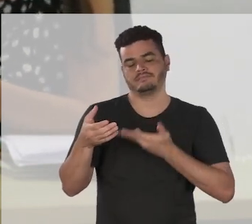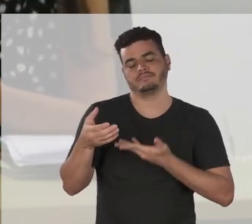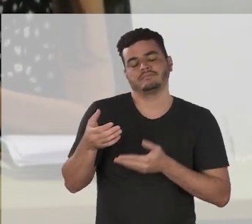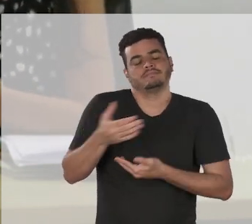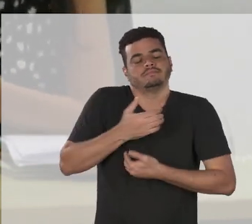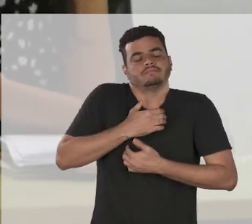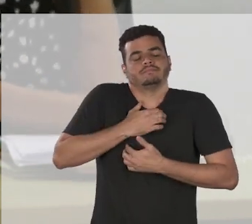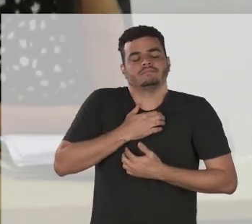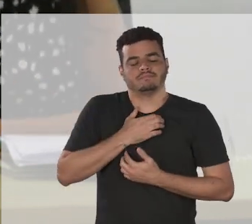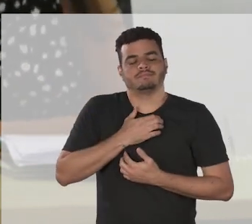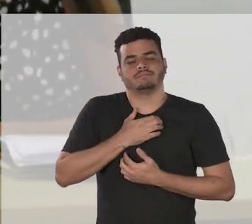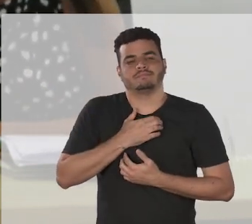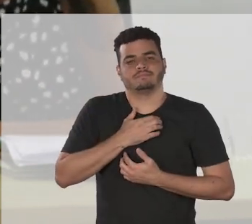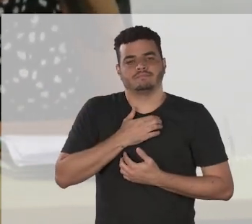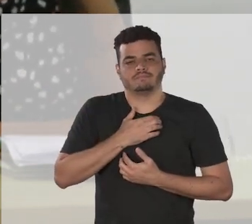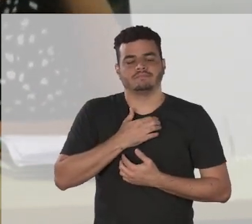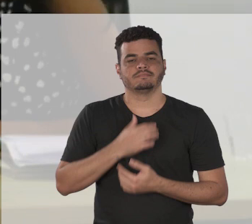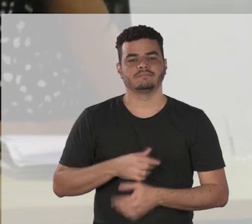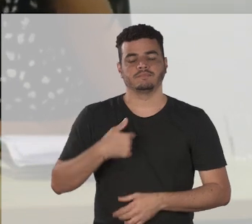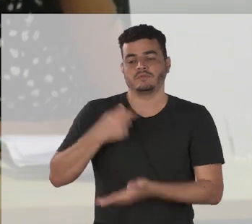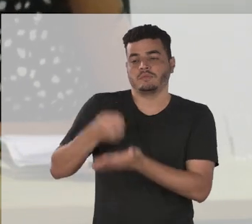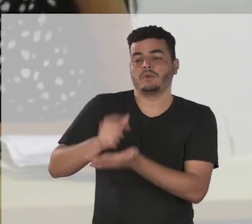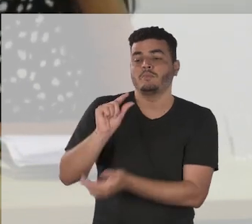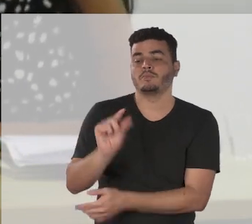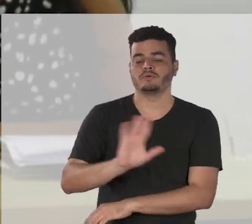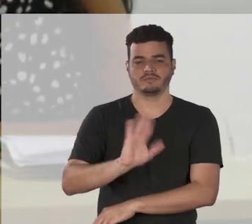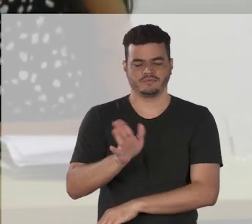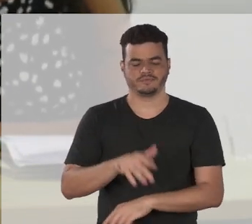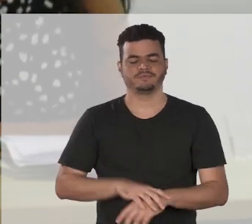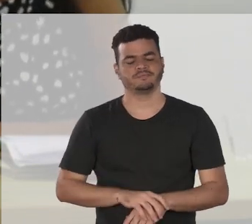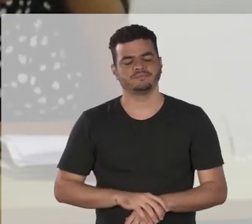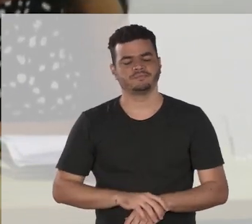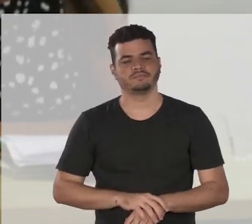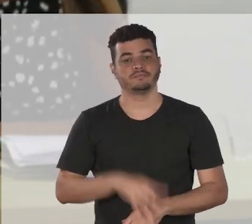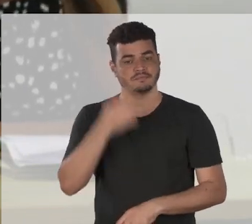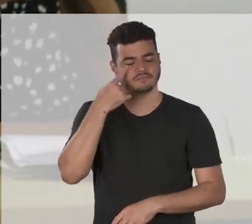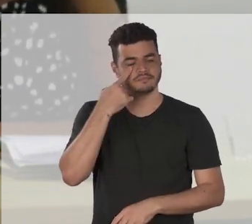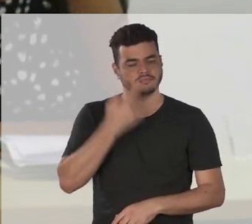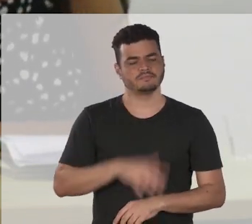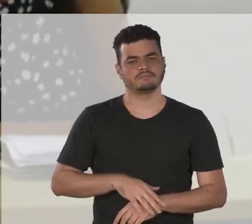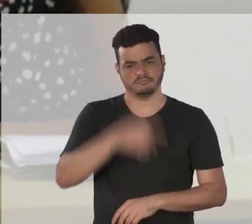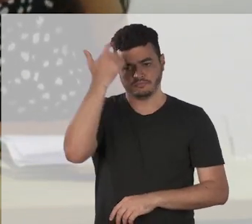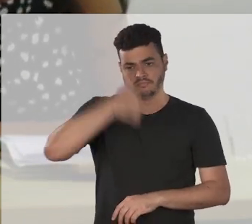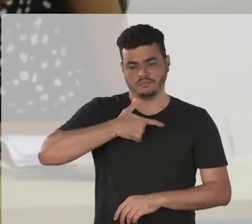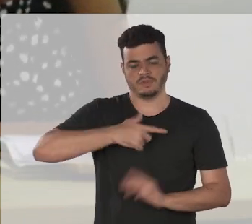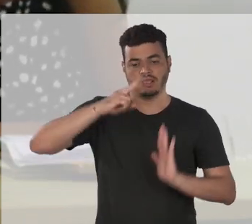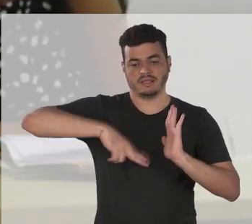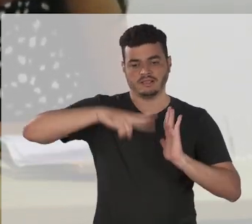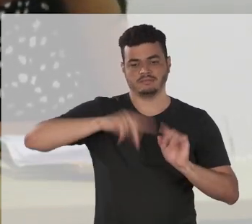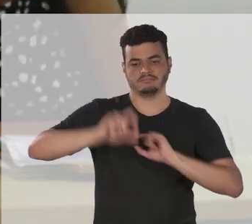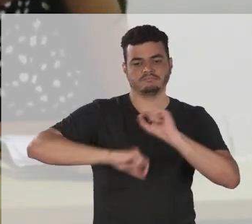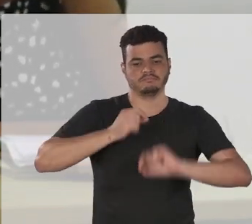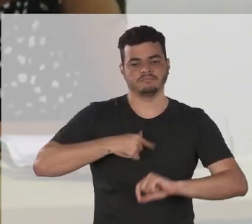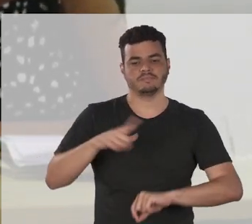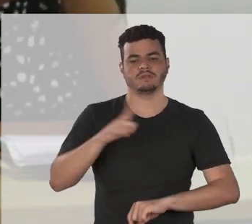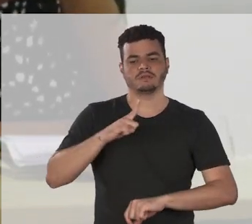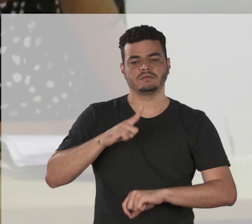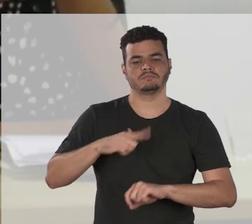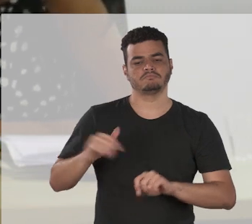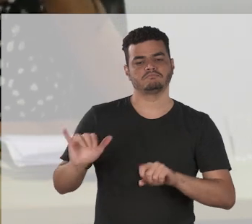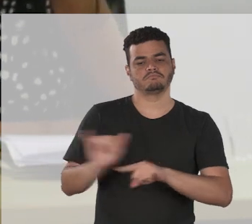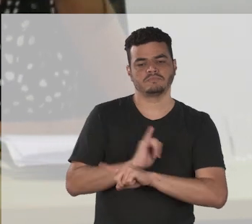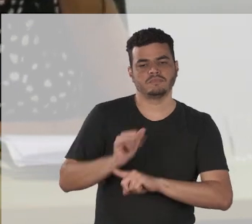provoca ternura. Então, eu deixava esse livro, bom, ele me dava e sempre me cobrava muito pouco. Então, a ver como